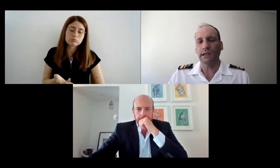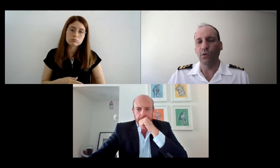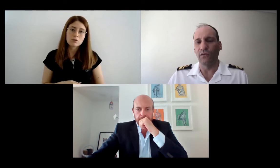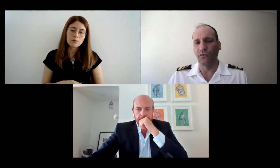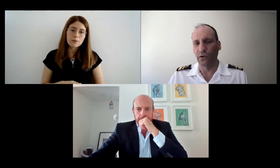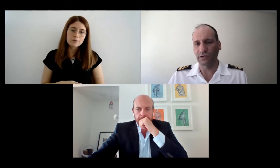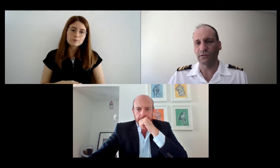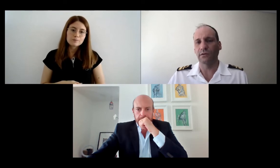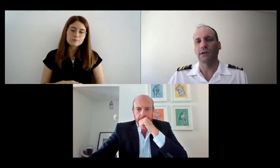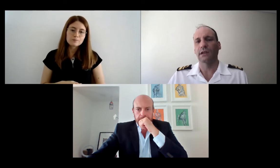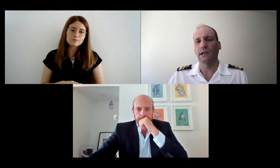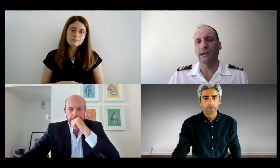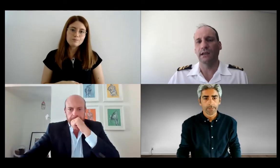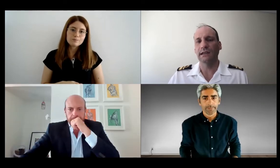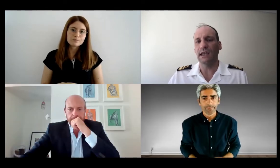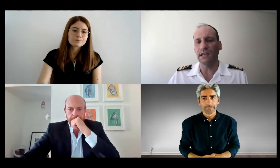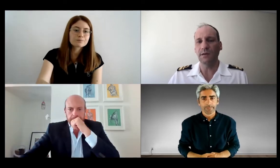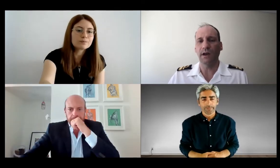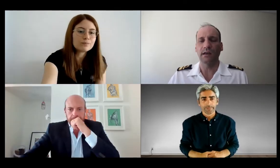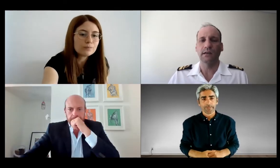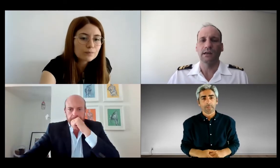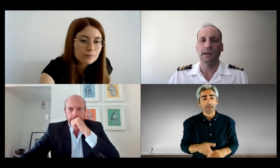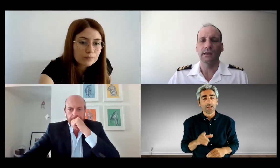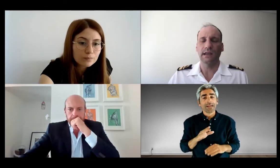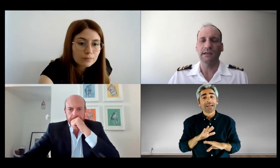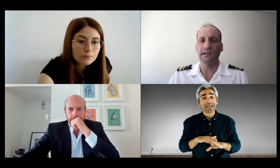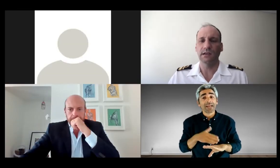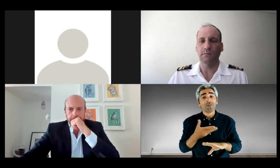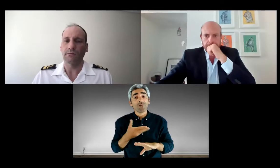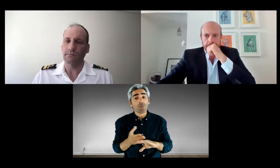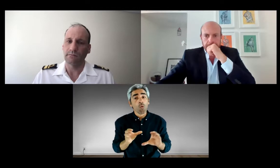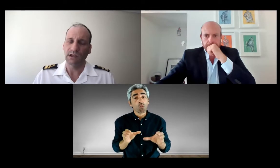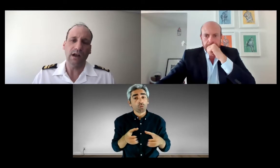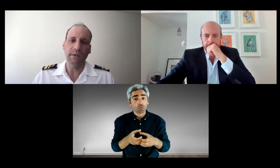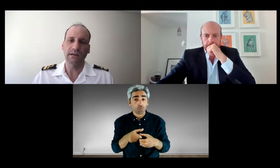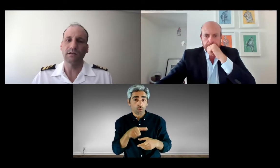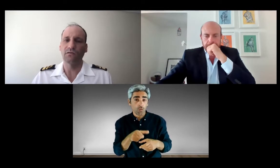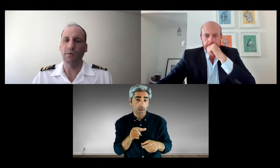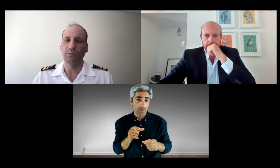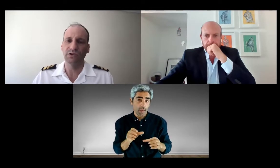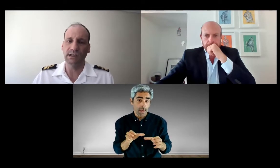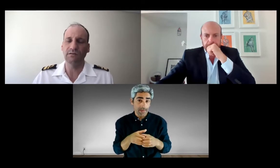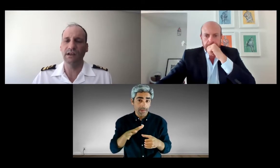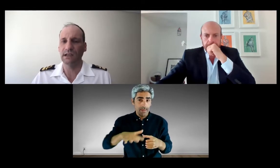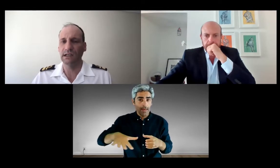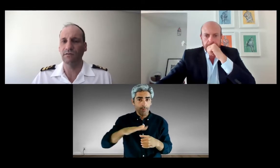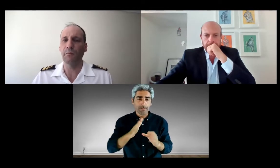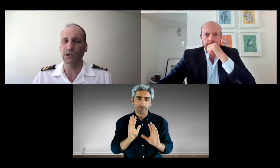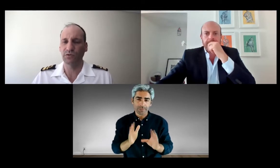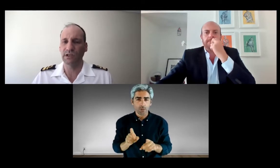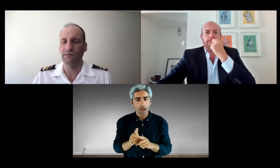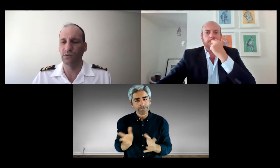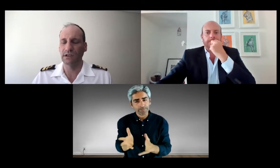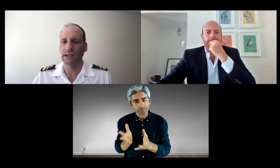E até o reforço da equipa tem que ser, naturalmente, de forma positiva e negativa,